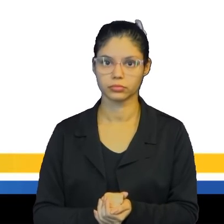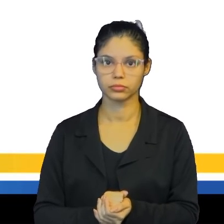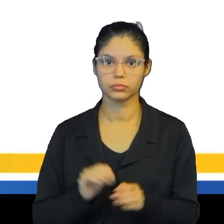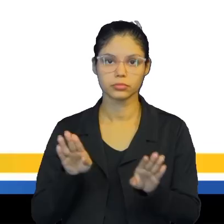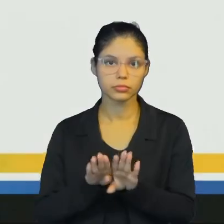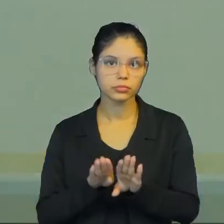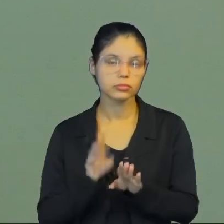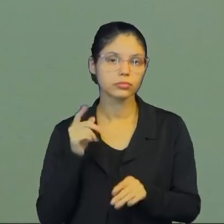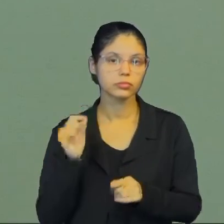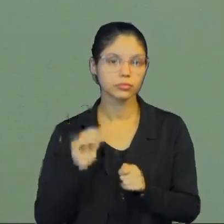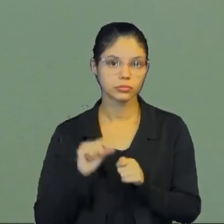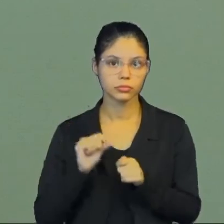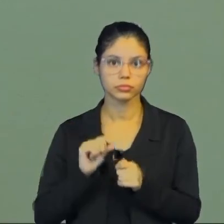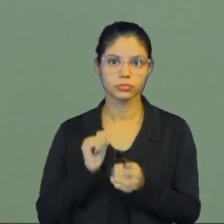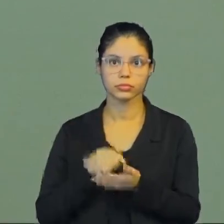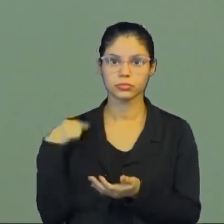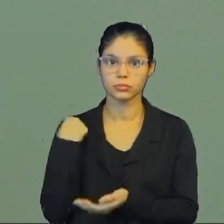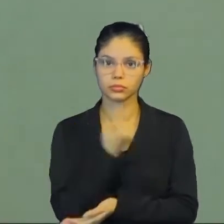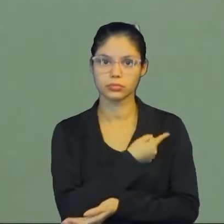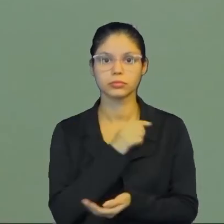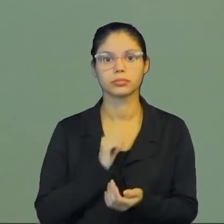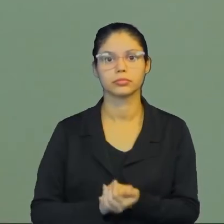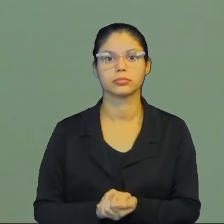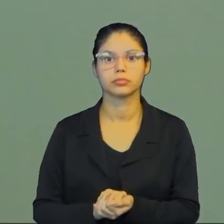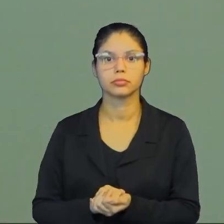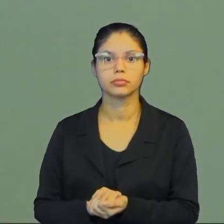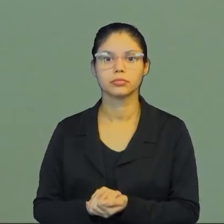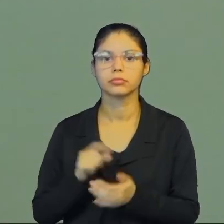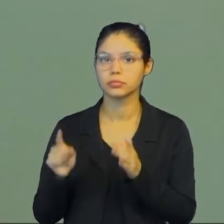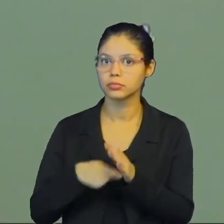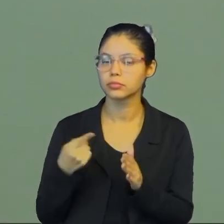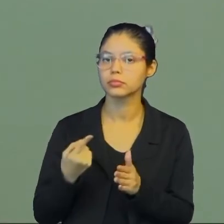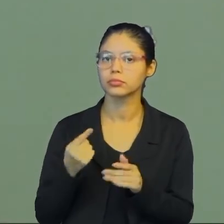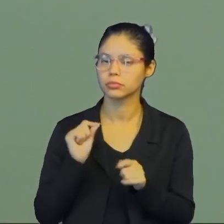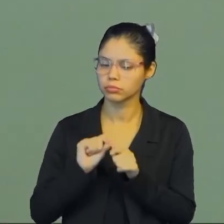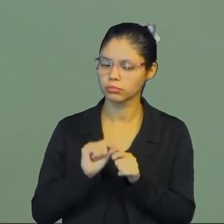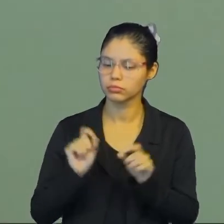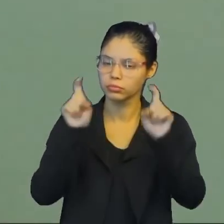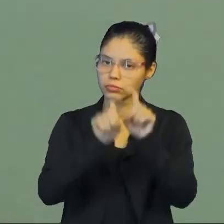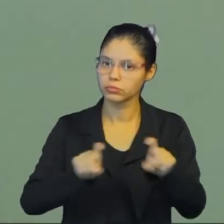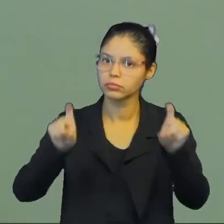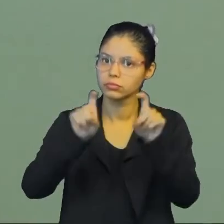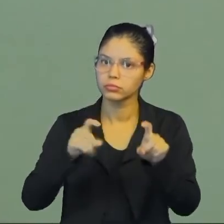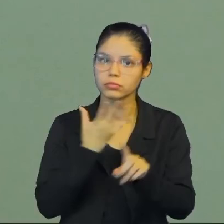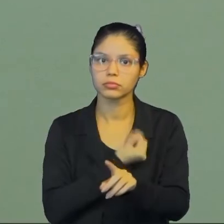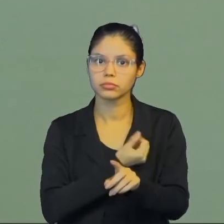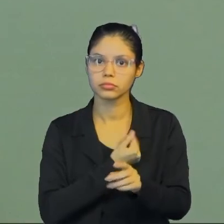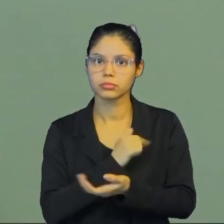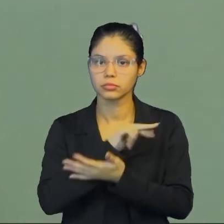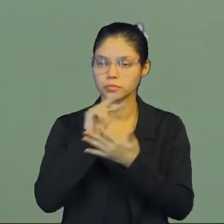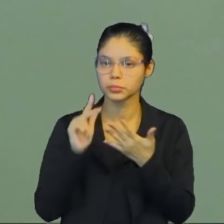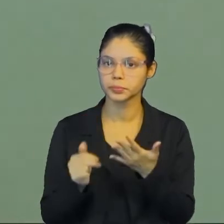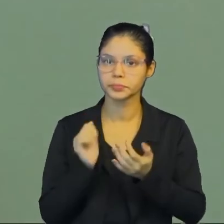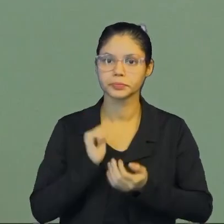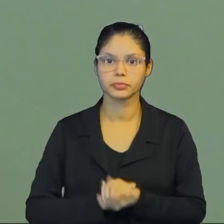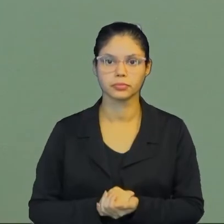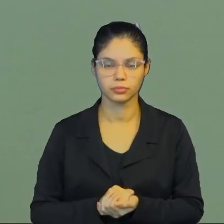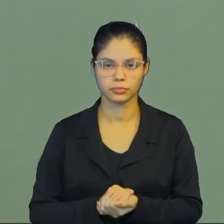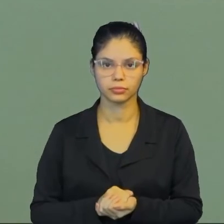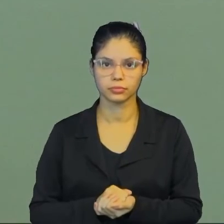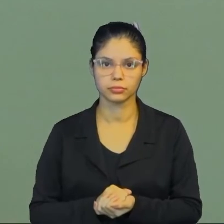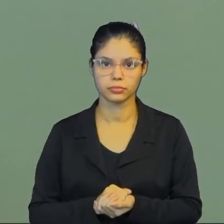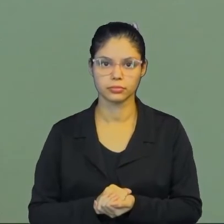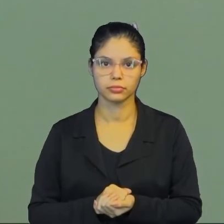informatizado. Então nós fazemos, né, primeiro o molde em números, né, e aí